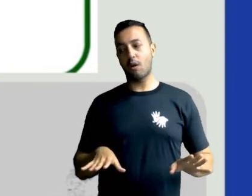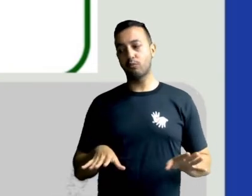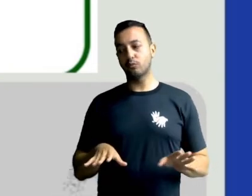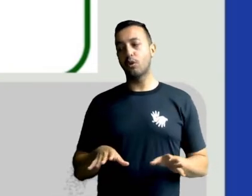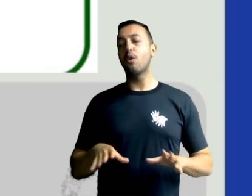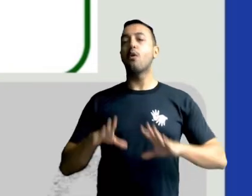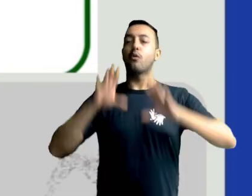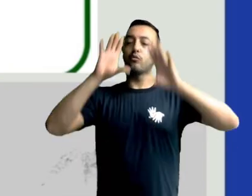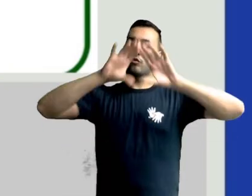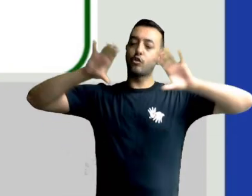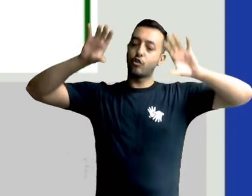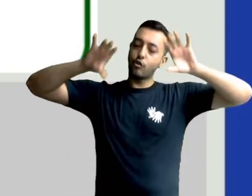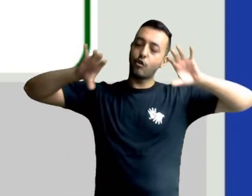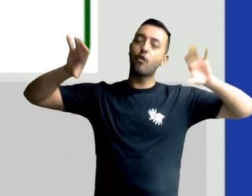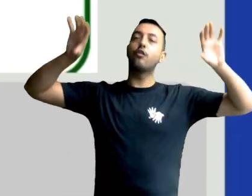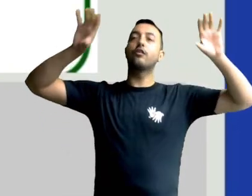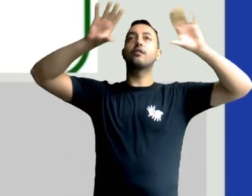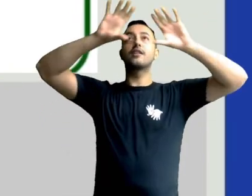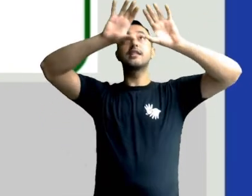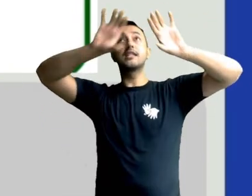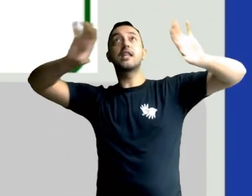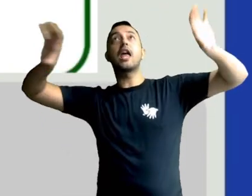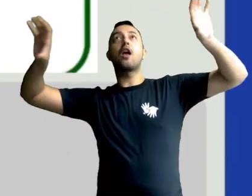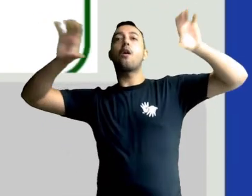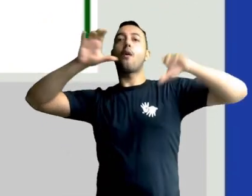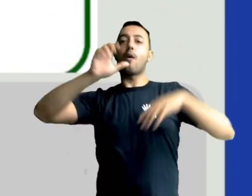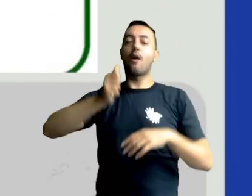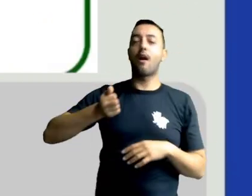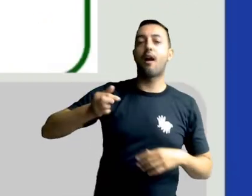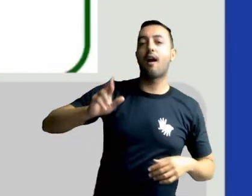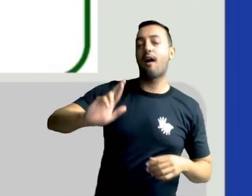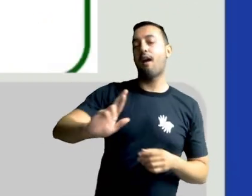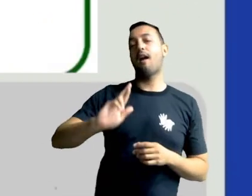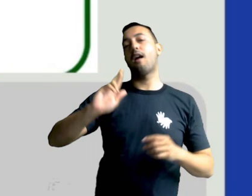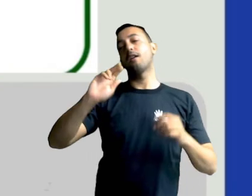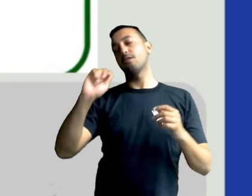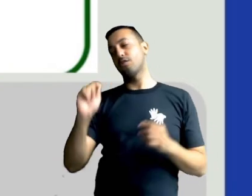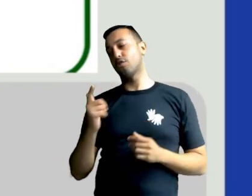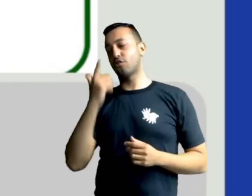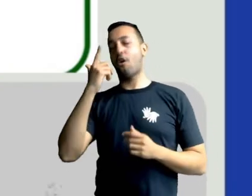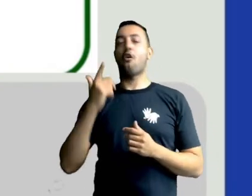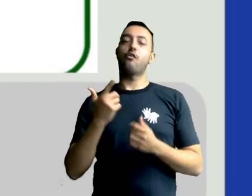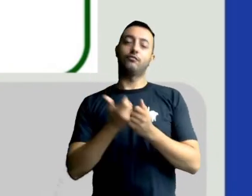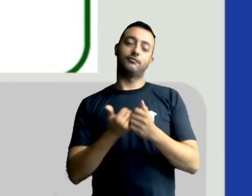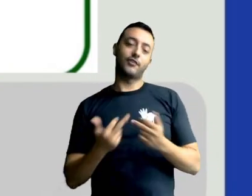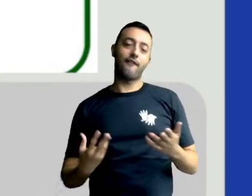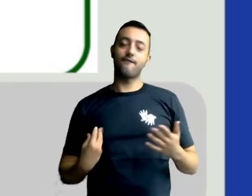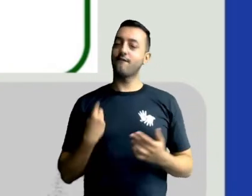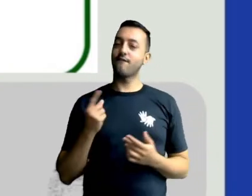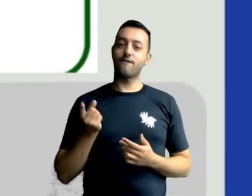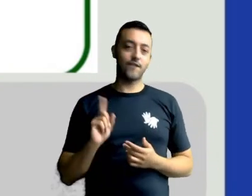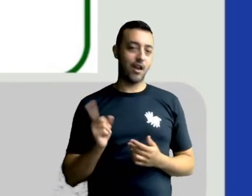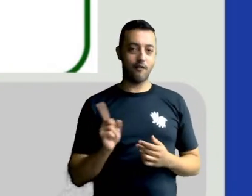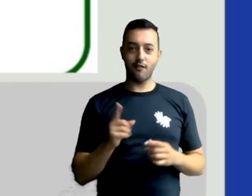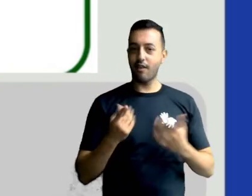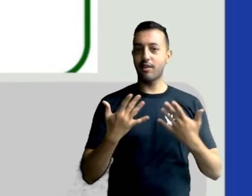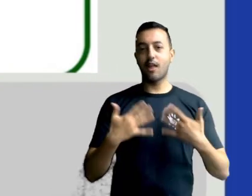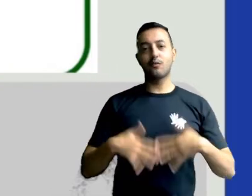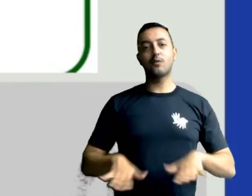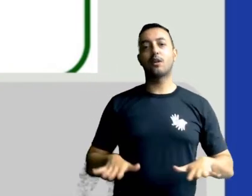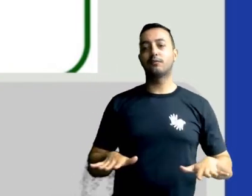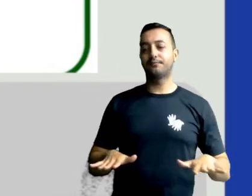é natural. Nuvem, céu, o ar e a luz do sol são elementos não